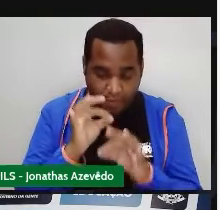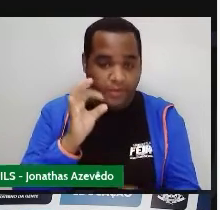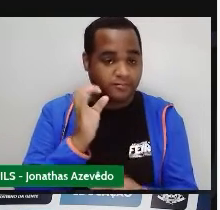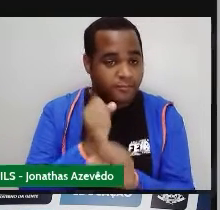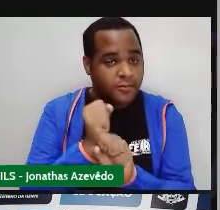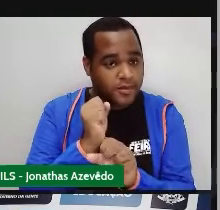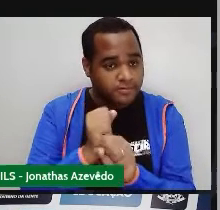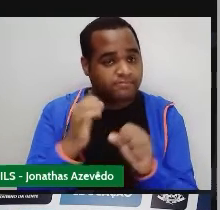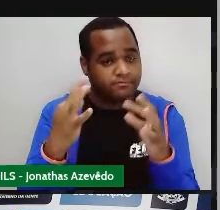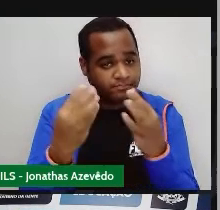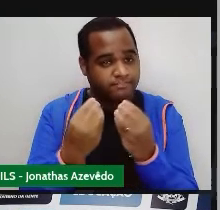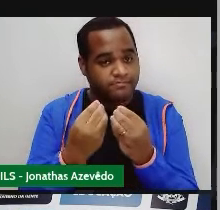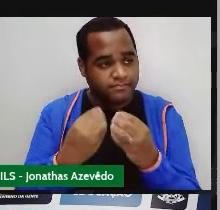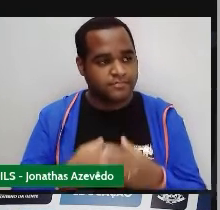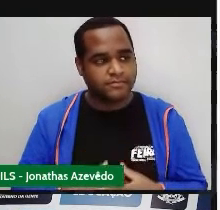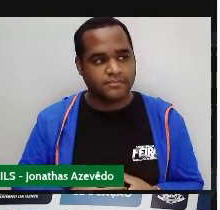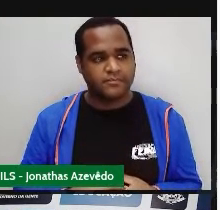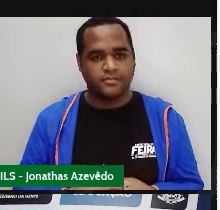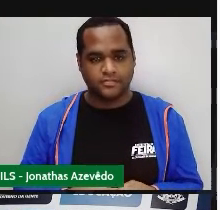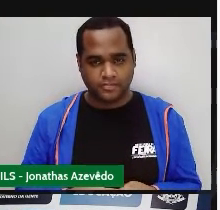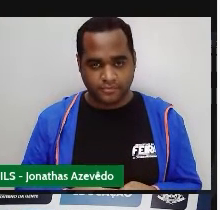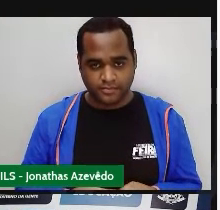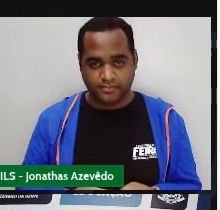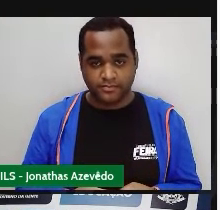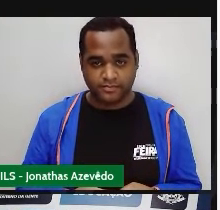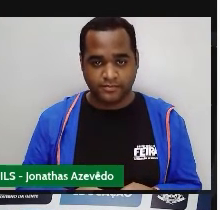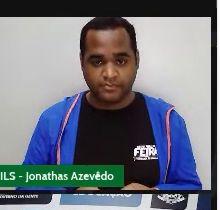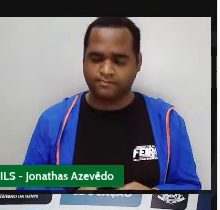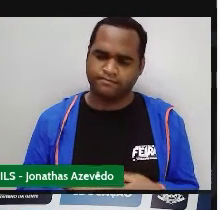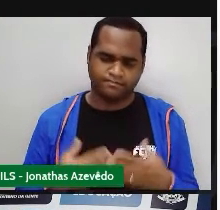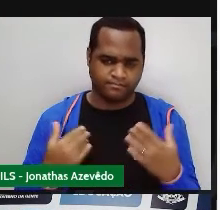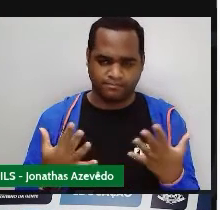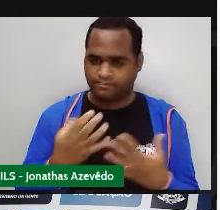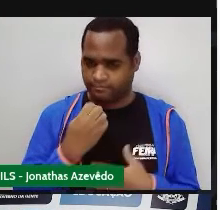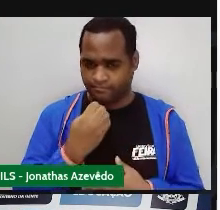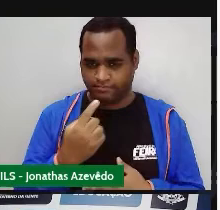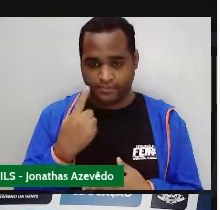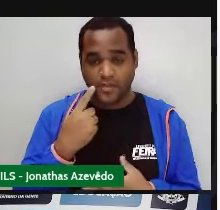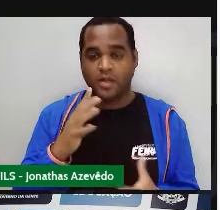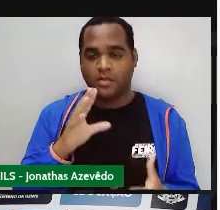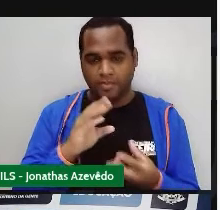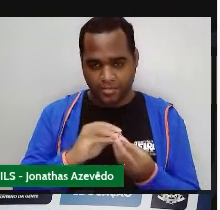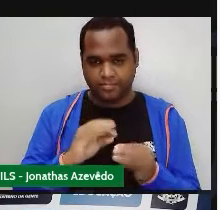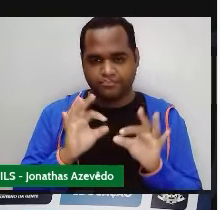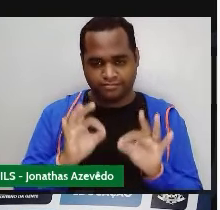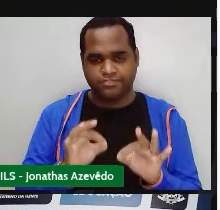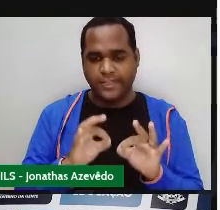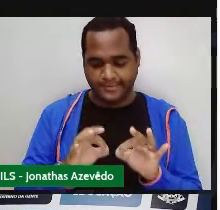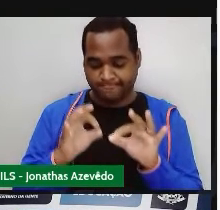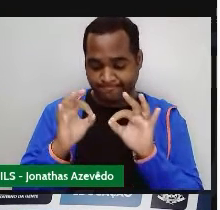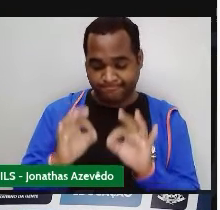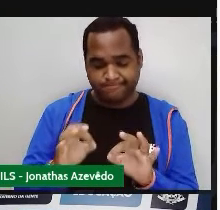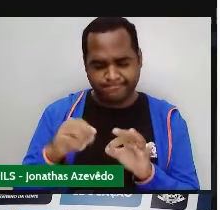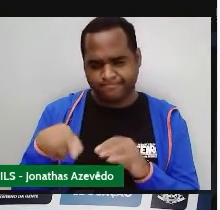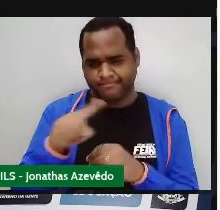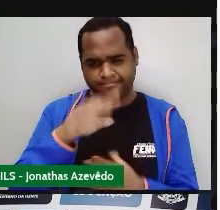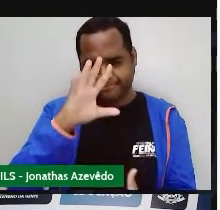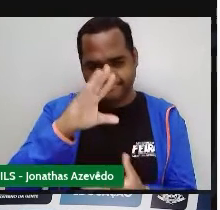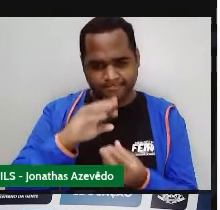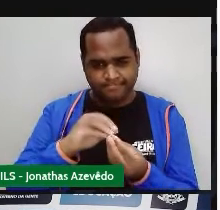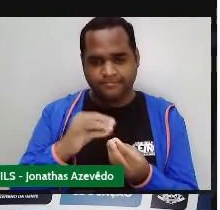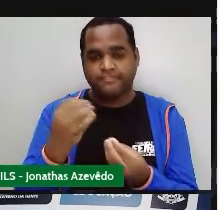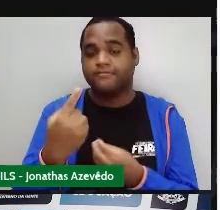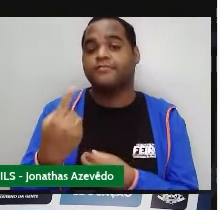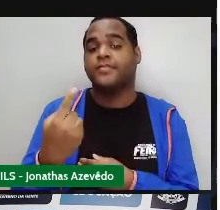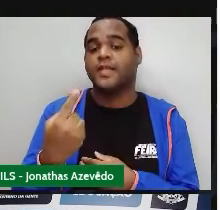no total bom então aqui a gente já cumprir a missão de concluir a